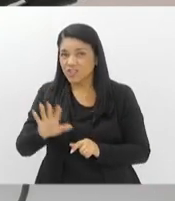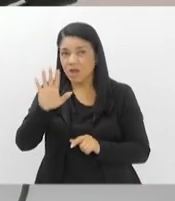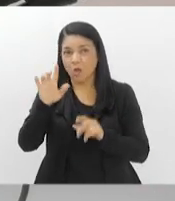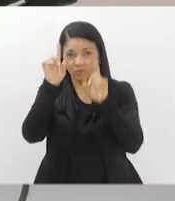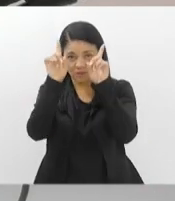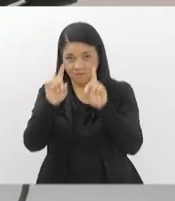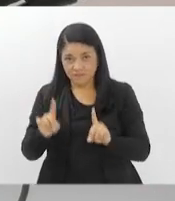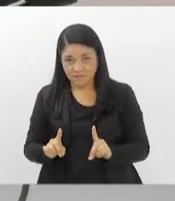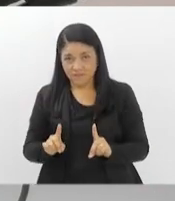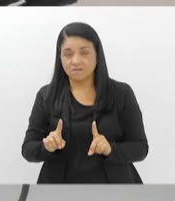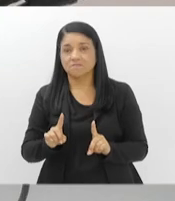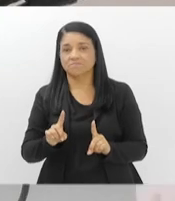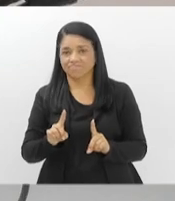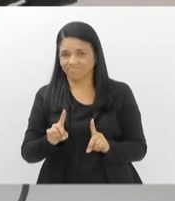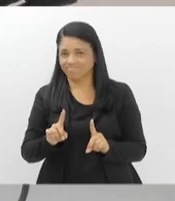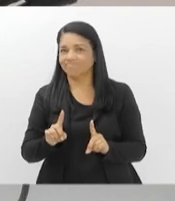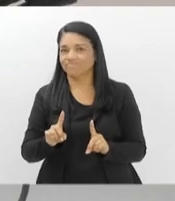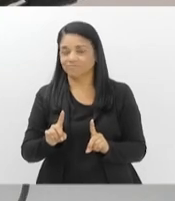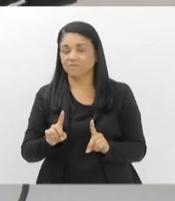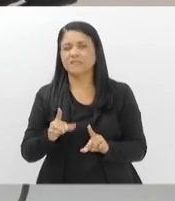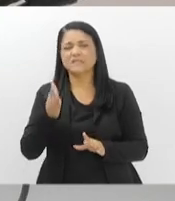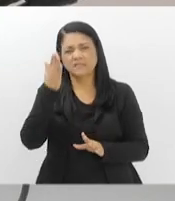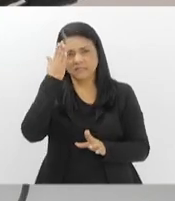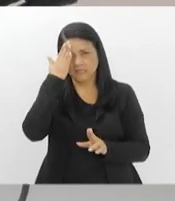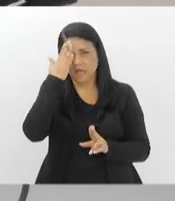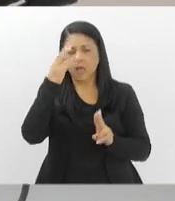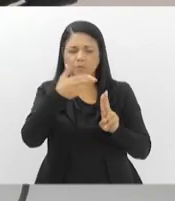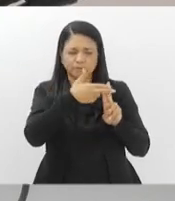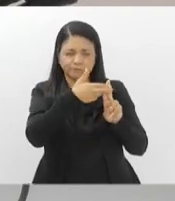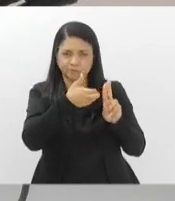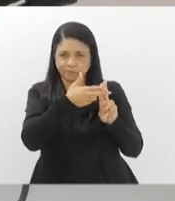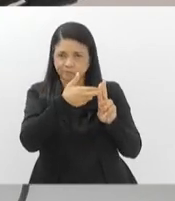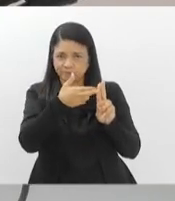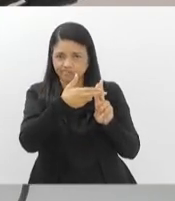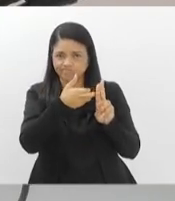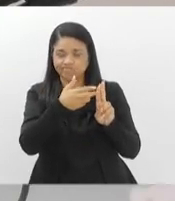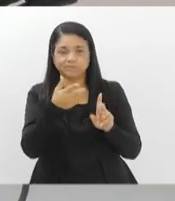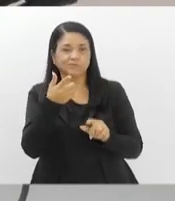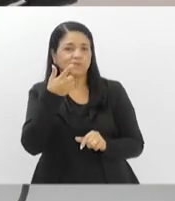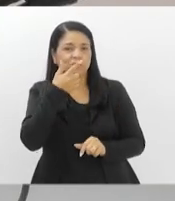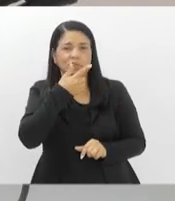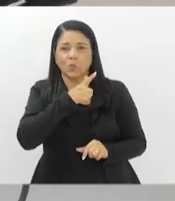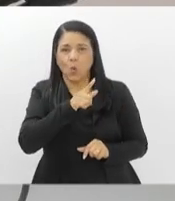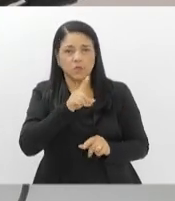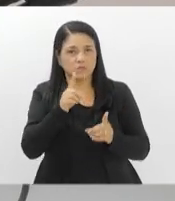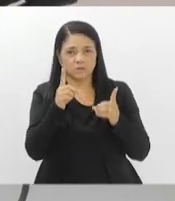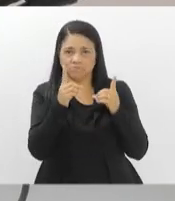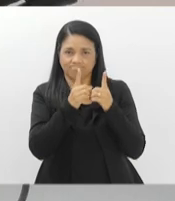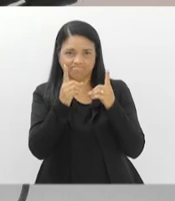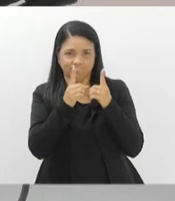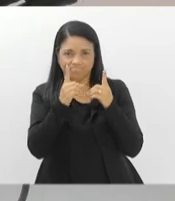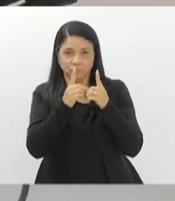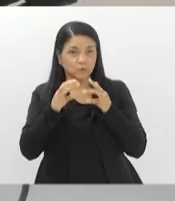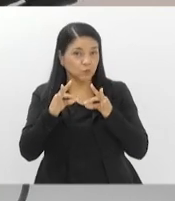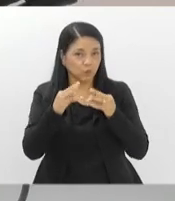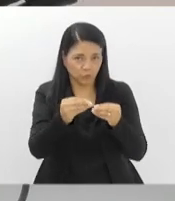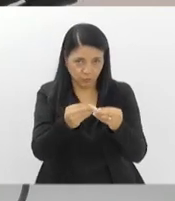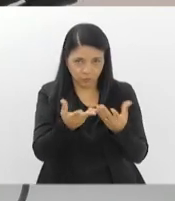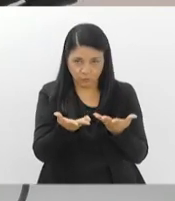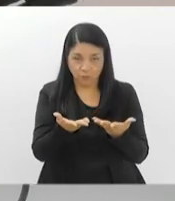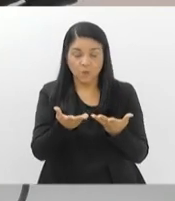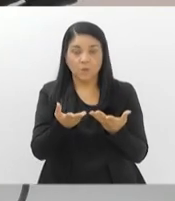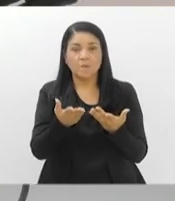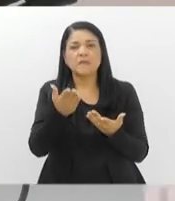nós sabemos né que o Sistema Único de Saúde ele não consegue atender mas a gente